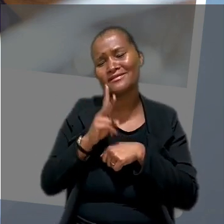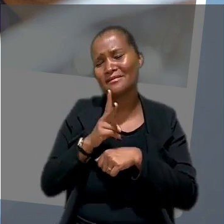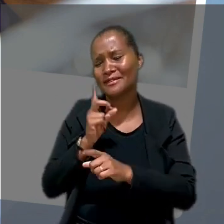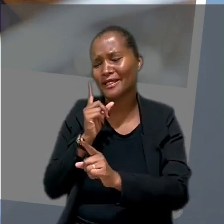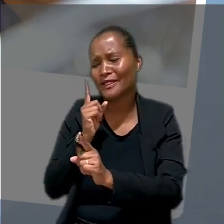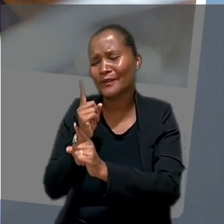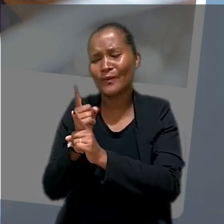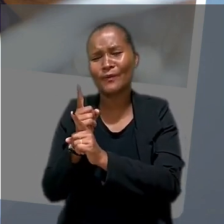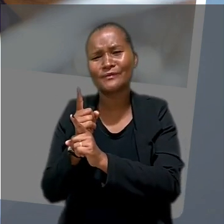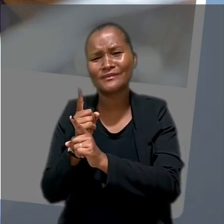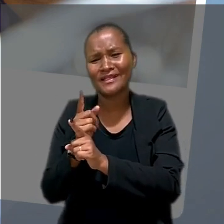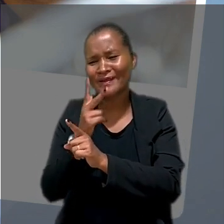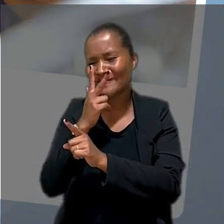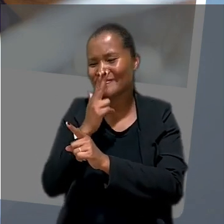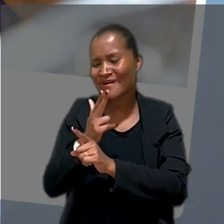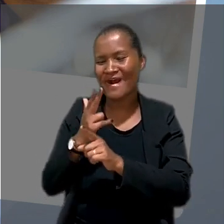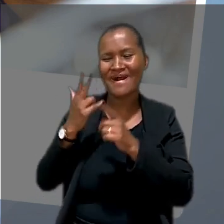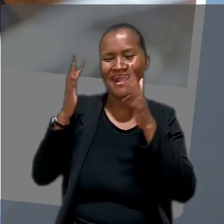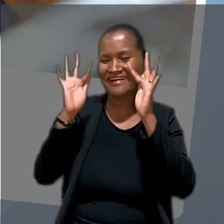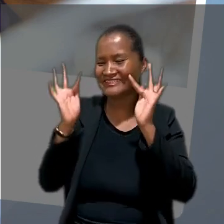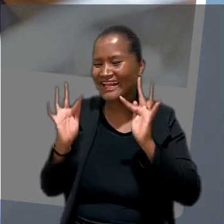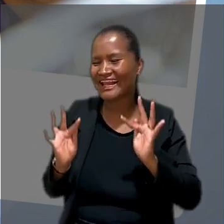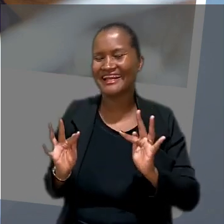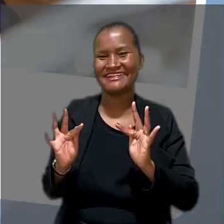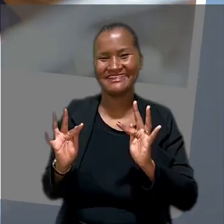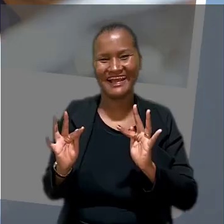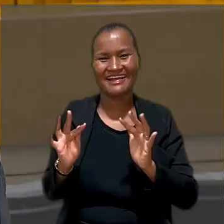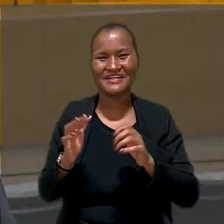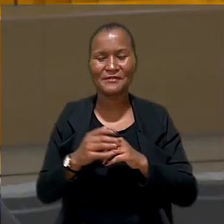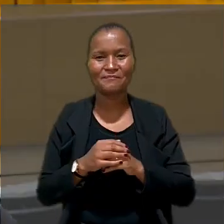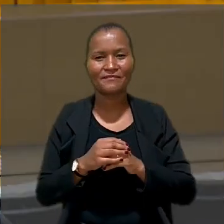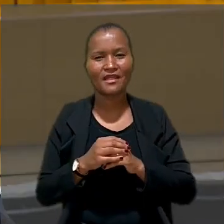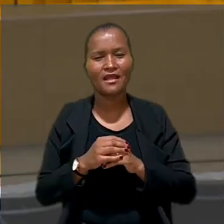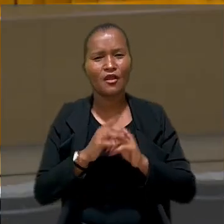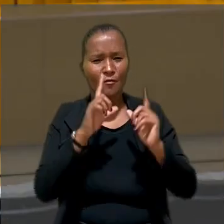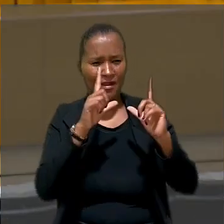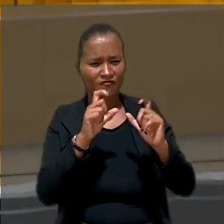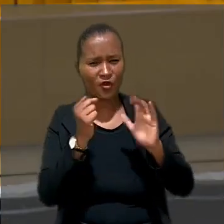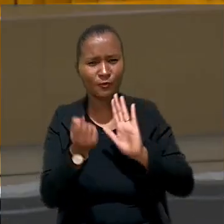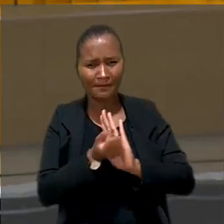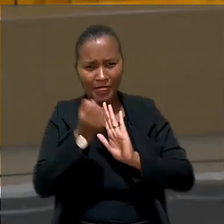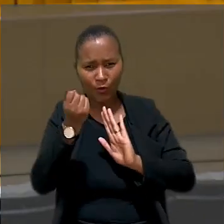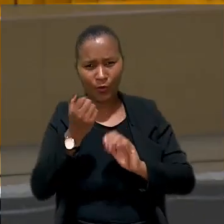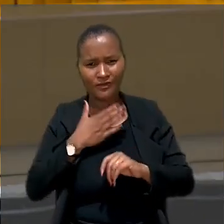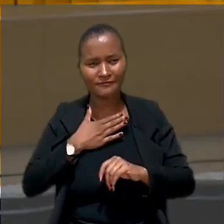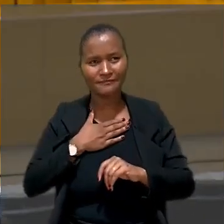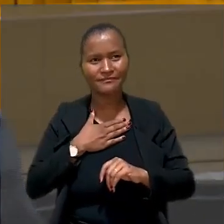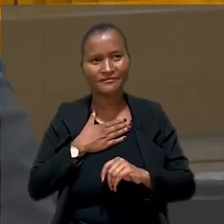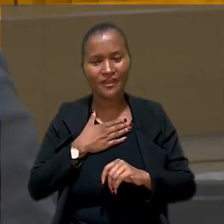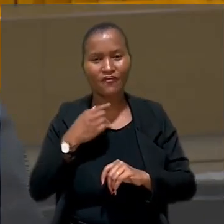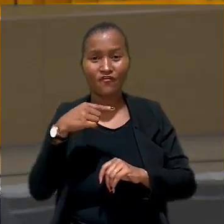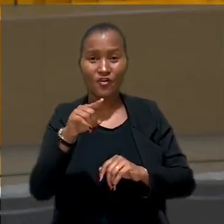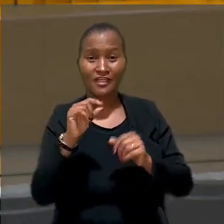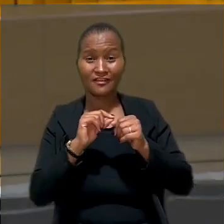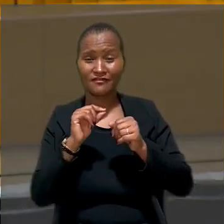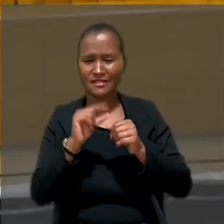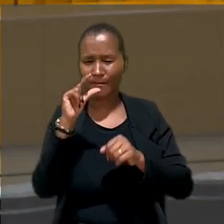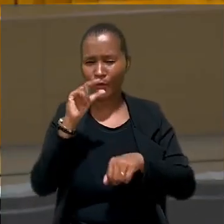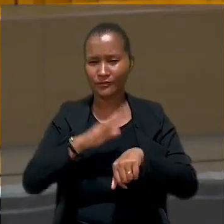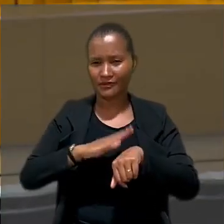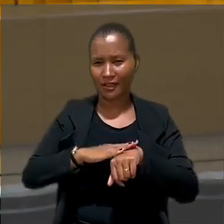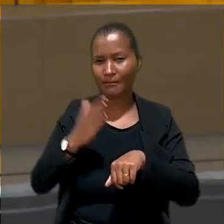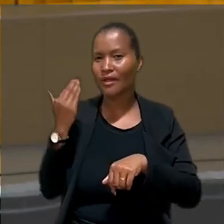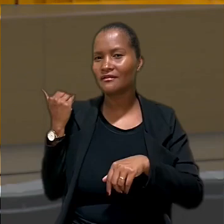que eu a encontro é aquela comemoração, sabe? Um registro que me marcou muito, eu achei importante, foi um que nós